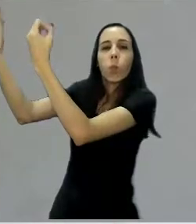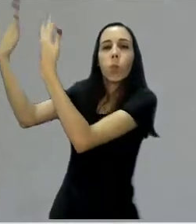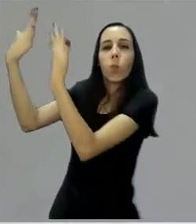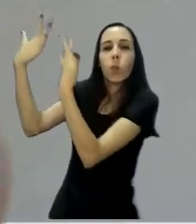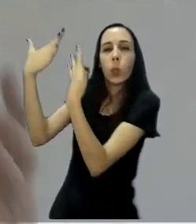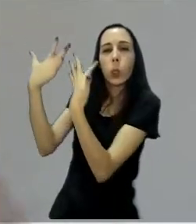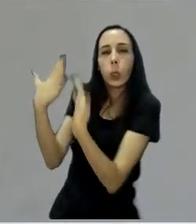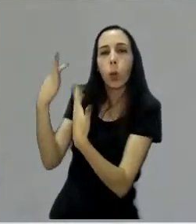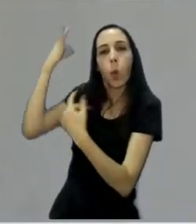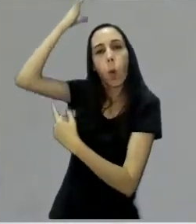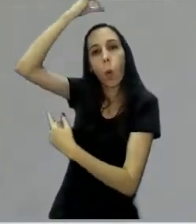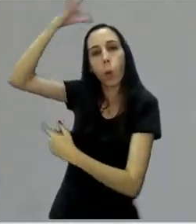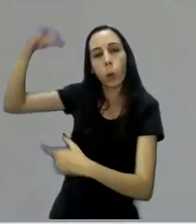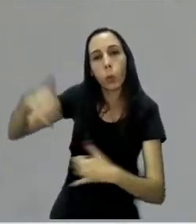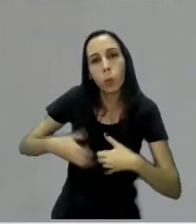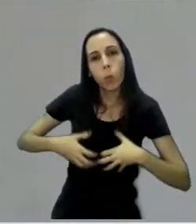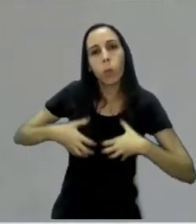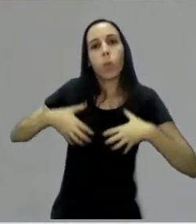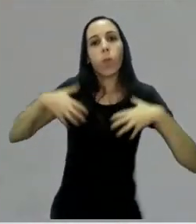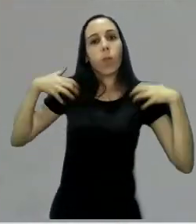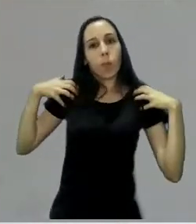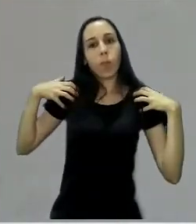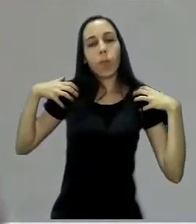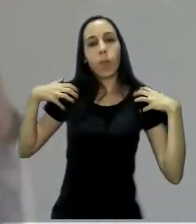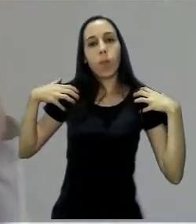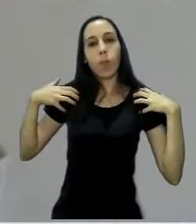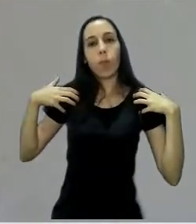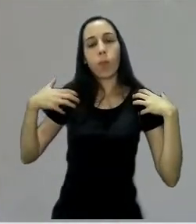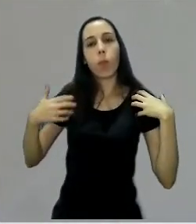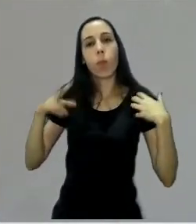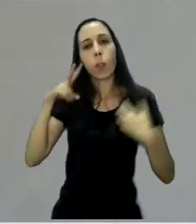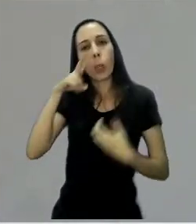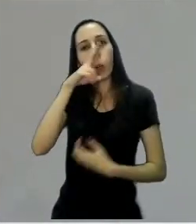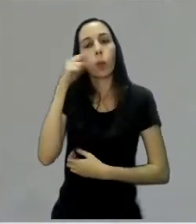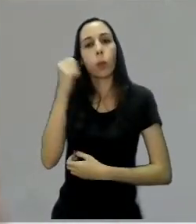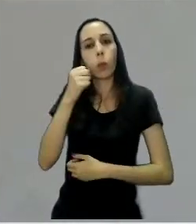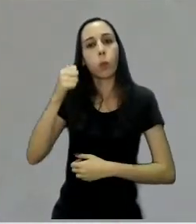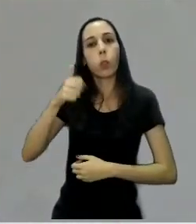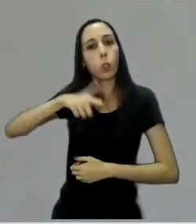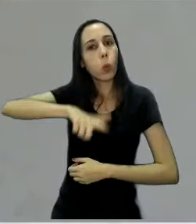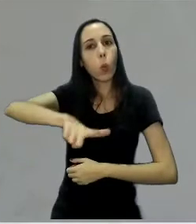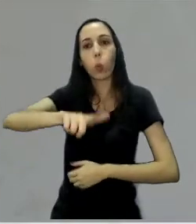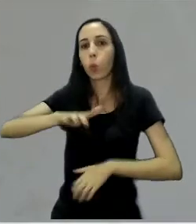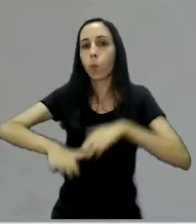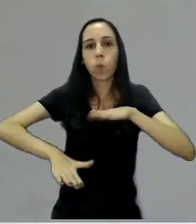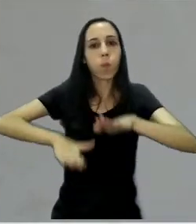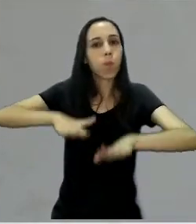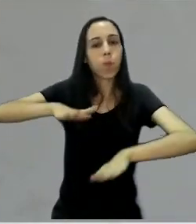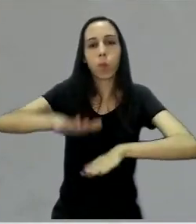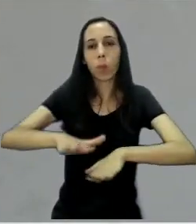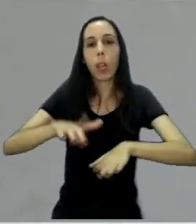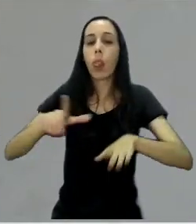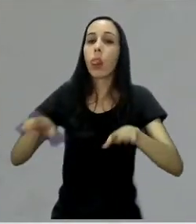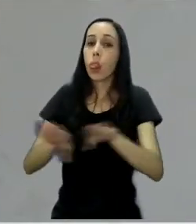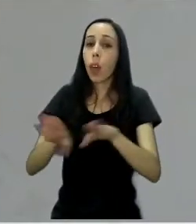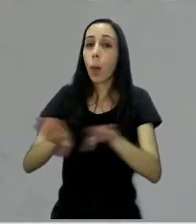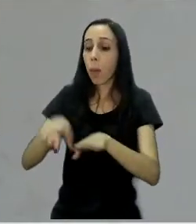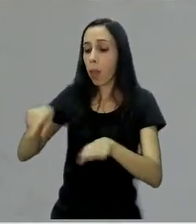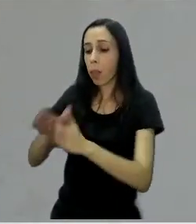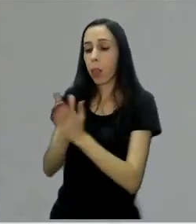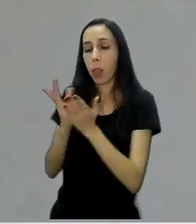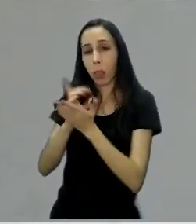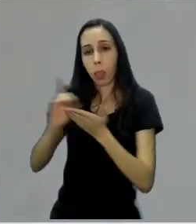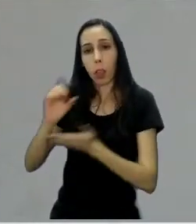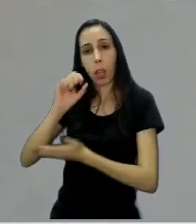até que Ele nos reveste da força do Espírito Santo e nós temos forças para caminhar. Também no livro do